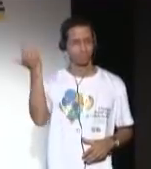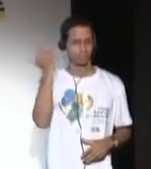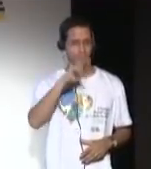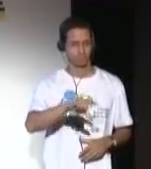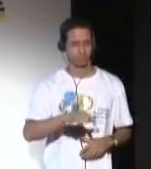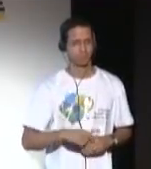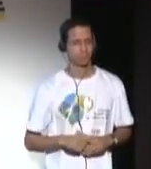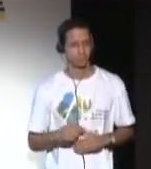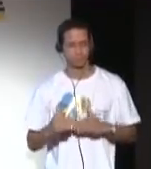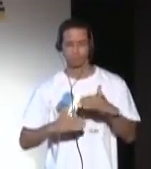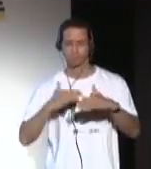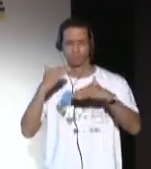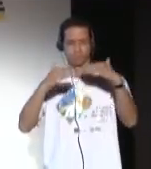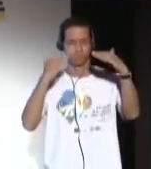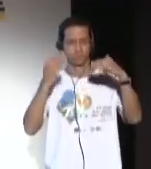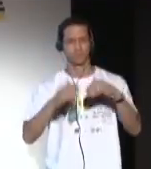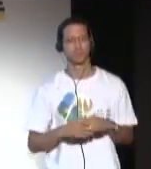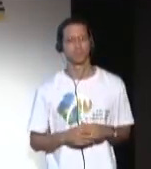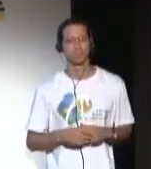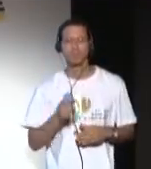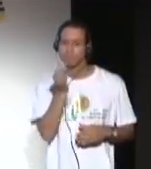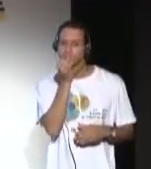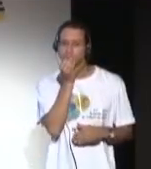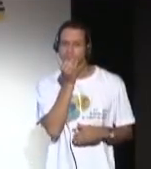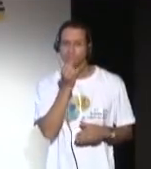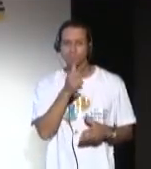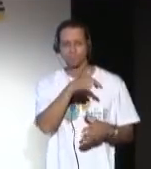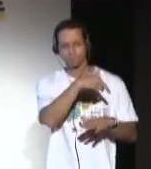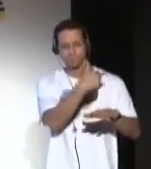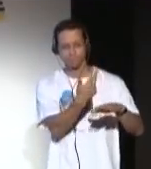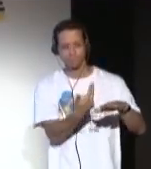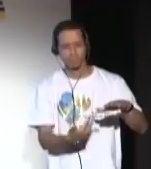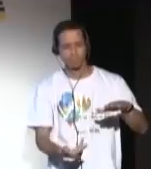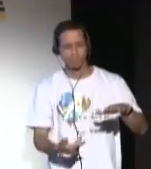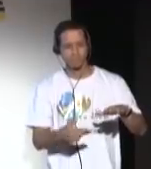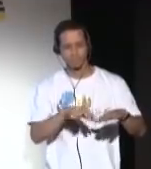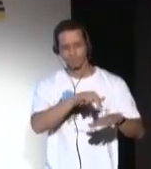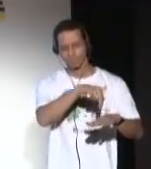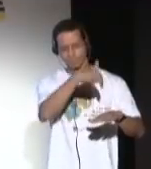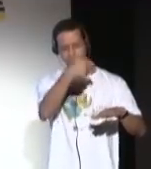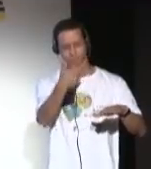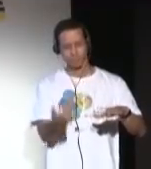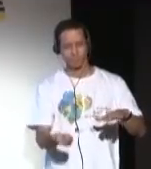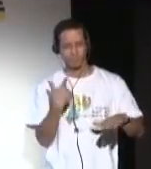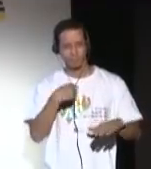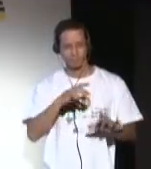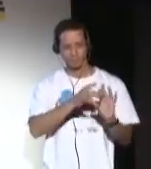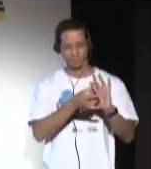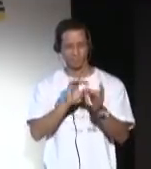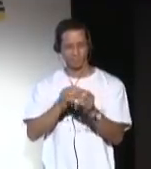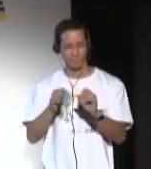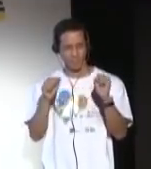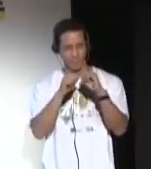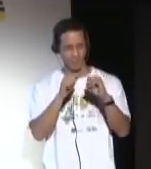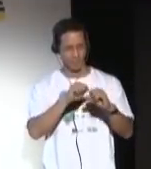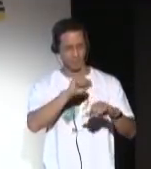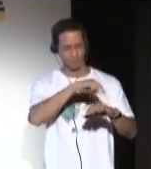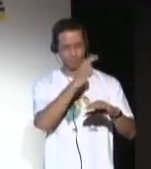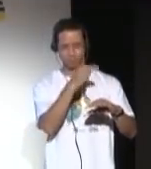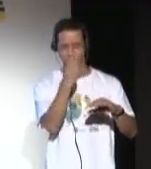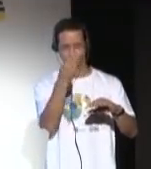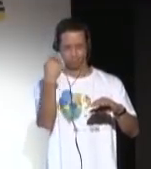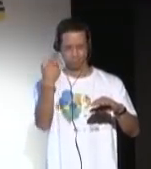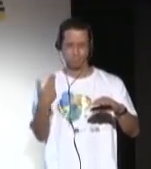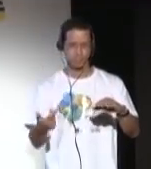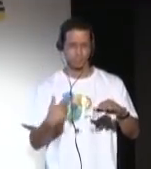você pensar, por exemplo, num mergulhador olímpico. Quando o mergulhador salta do trampolim e faz as suas piruetas, faz